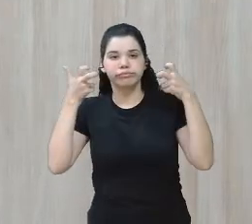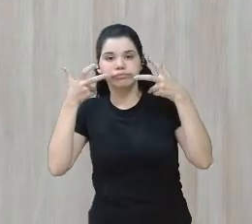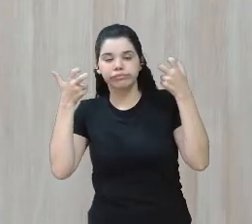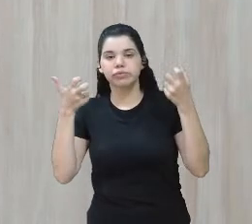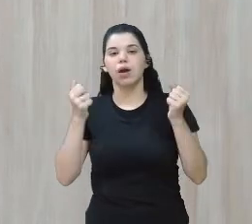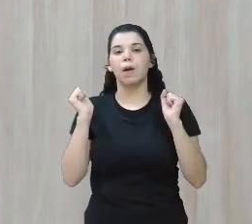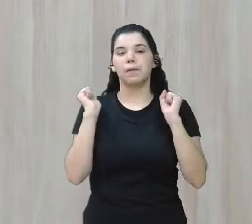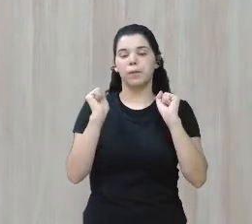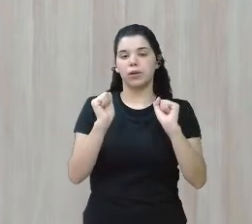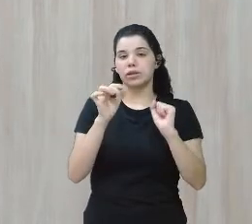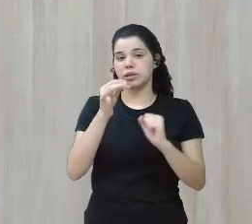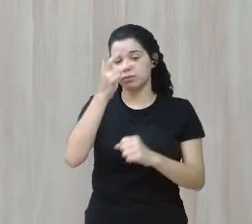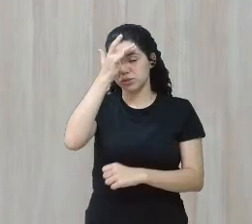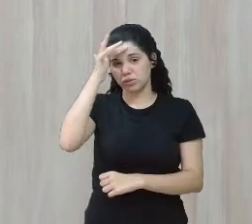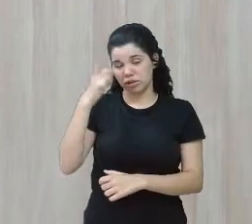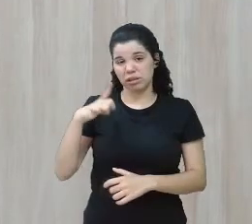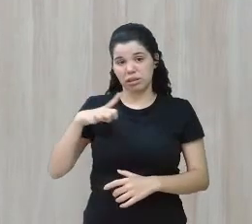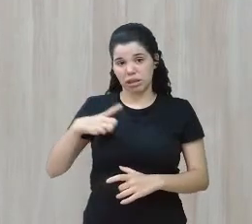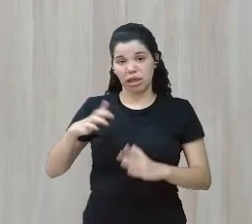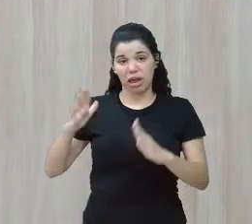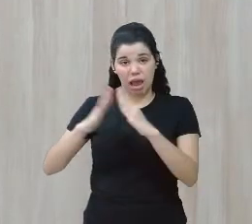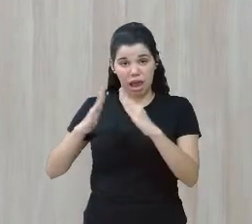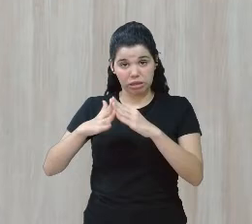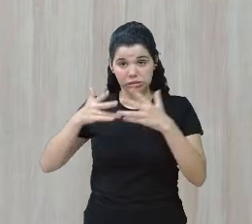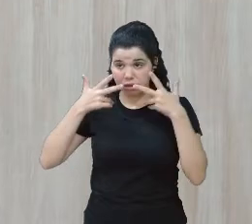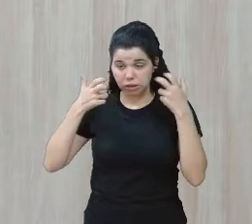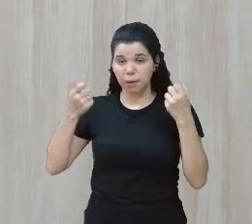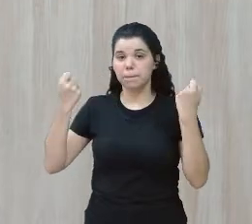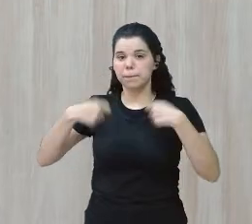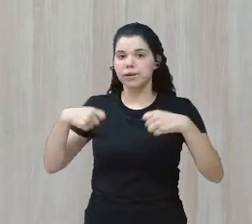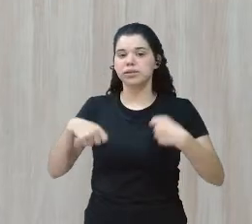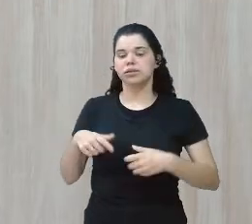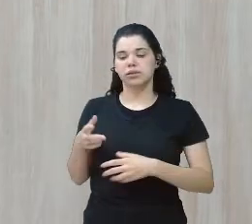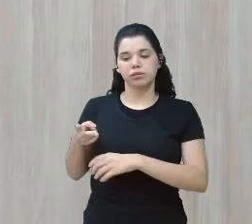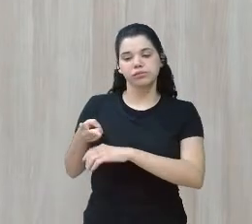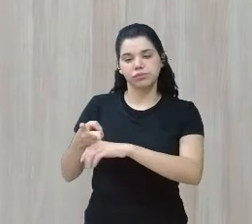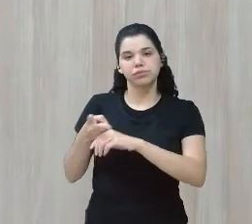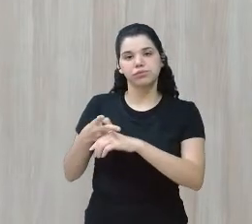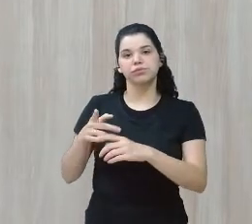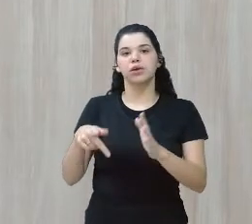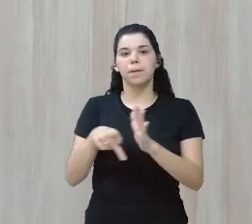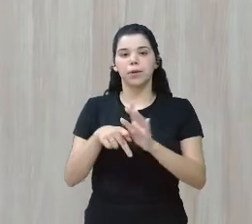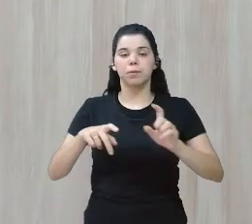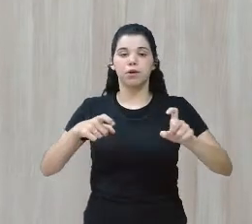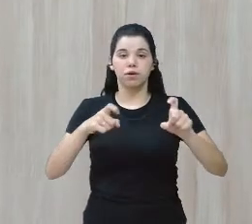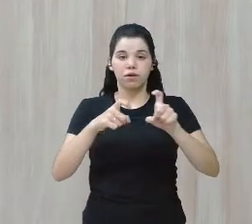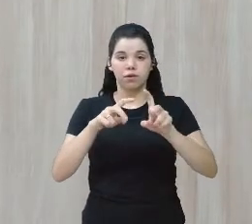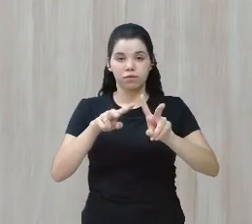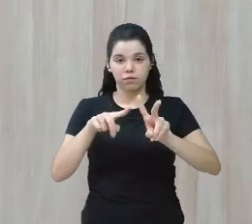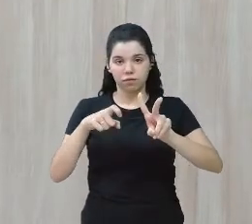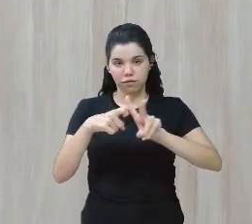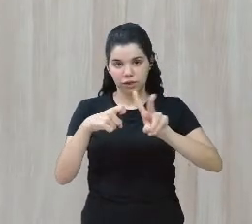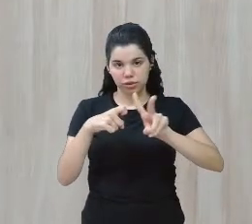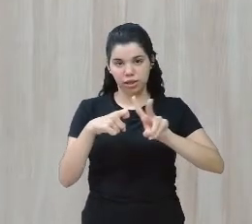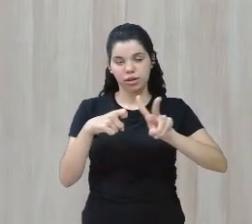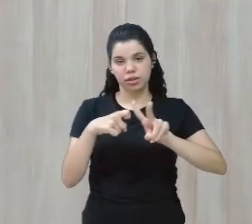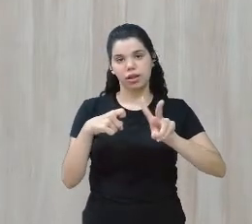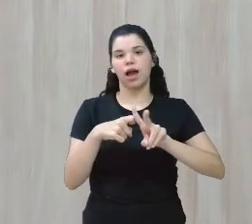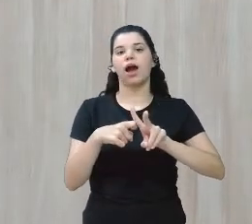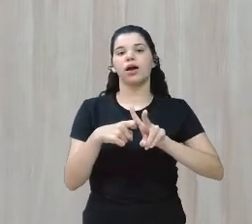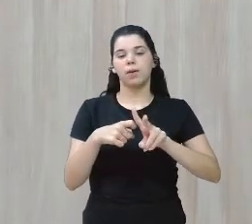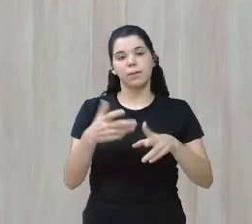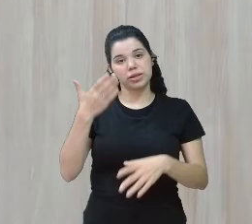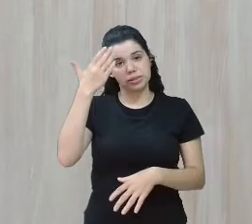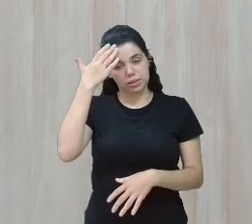as pessoas que têm gato em casa, por isso que é bom sempre levar o veterinário para ver esse protozoário estar presente nas fezes. Então,